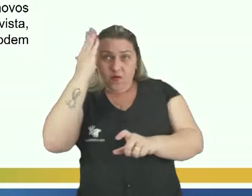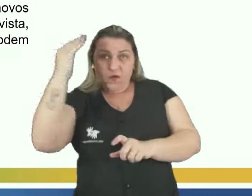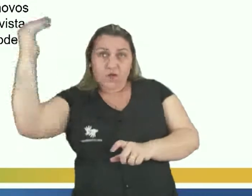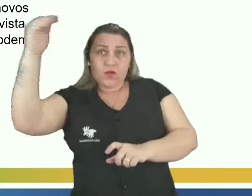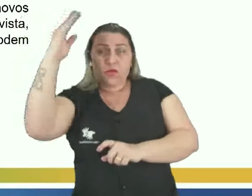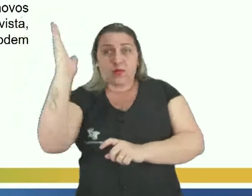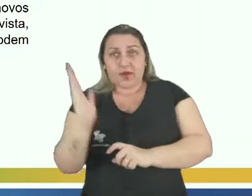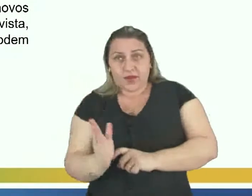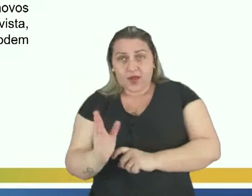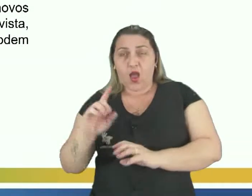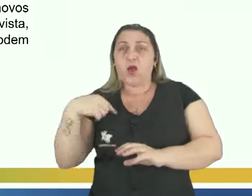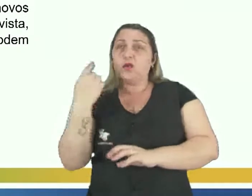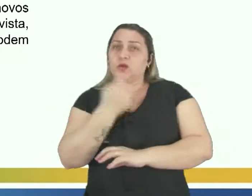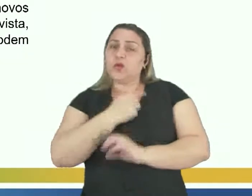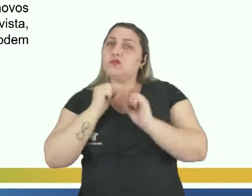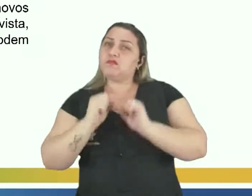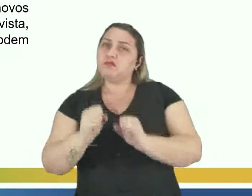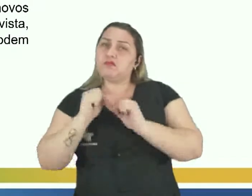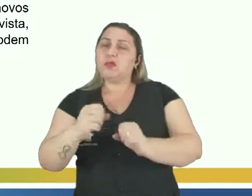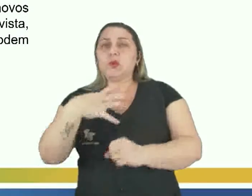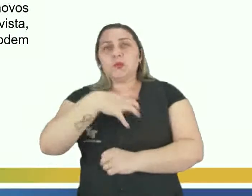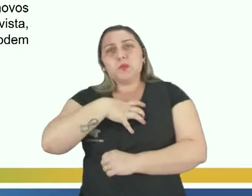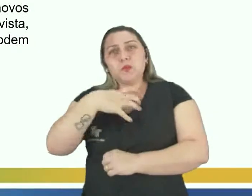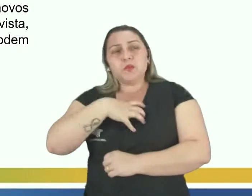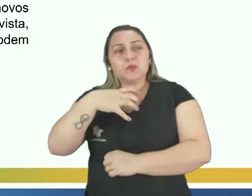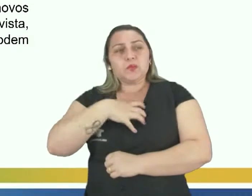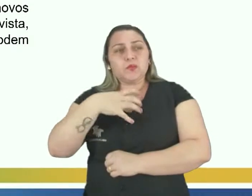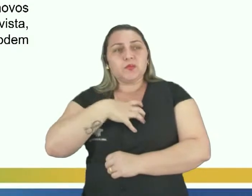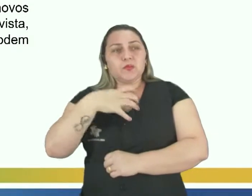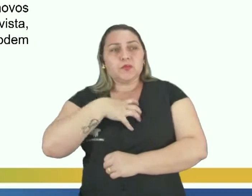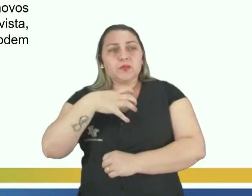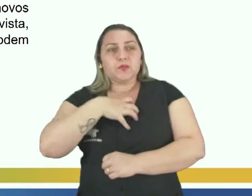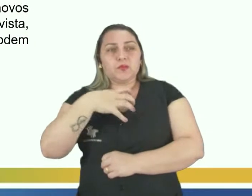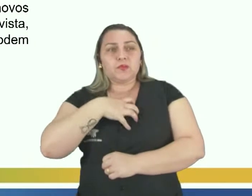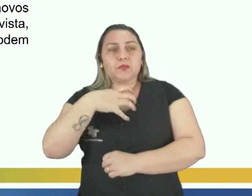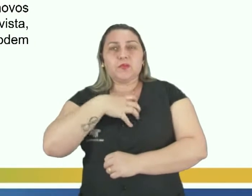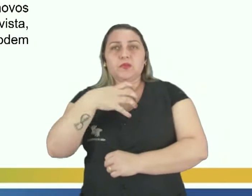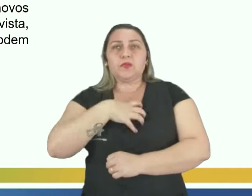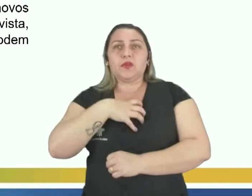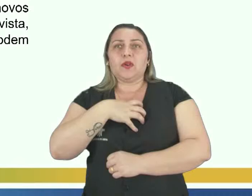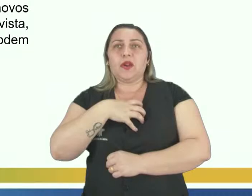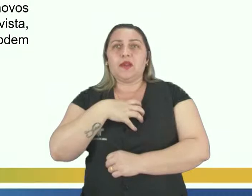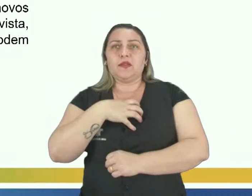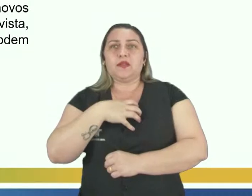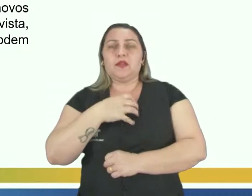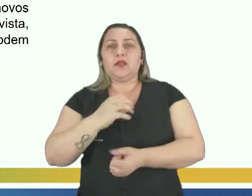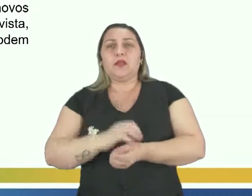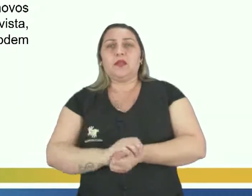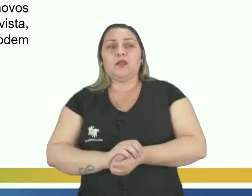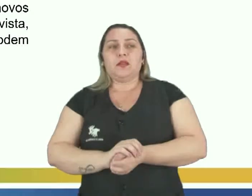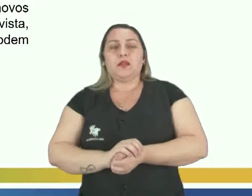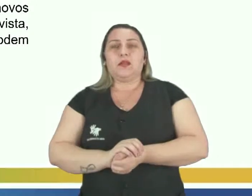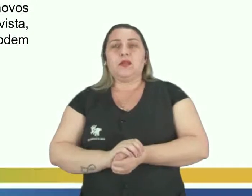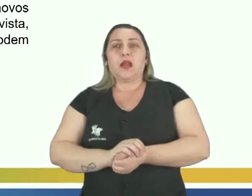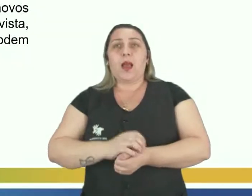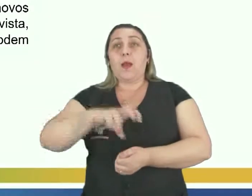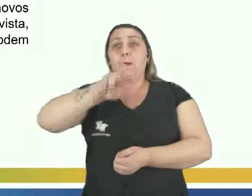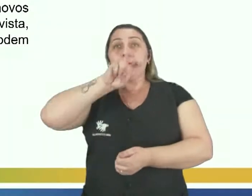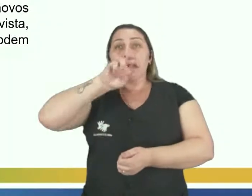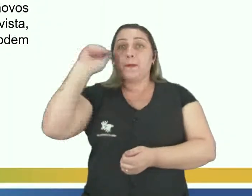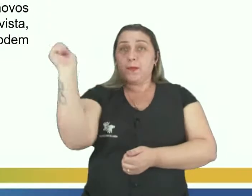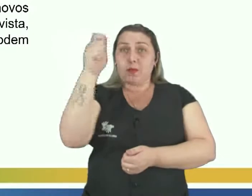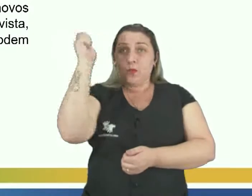do Brasil, todo mundo pode se sentir integrante da turminha do bairro do Limoeiro. Em 2013, a Mônica